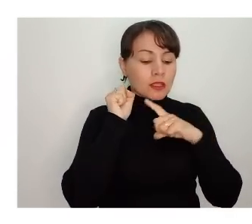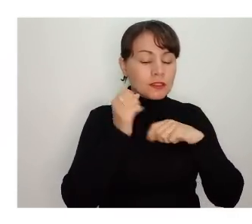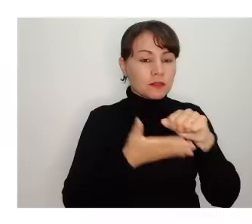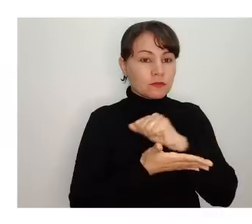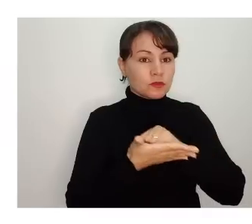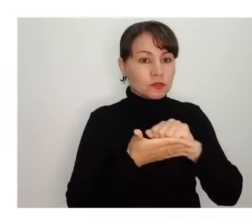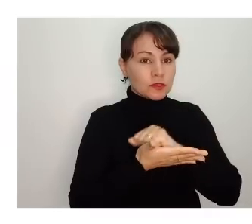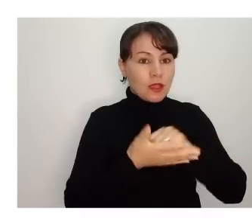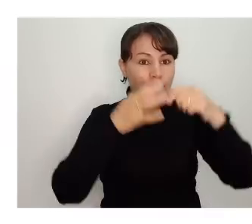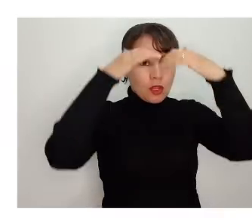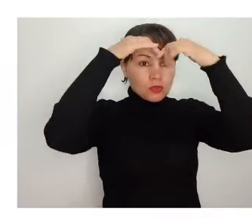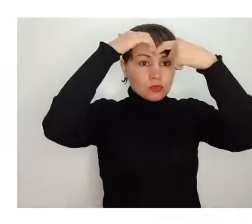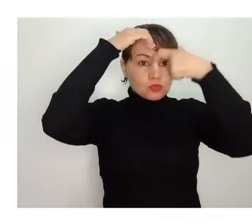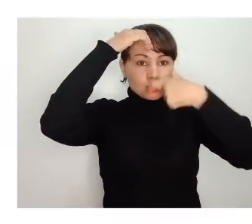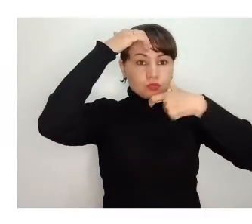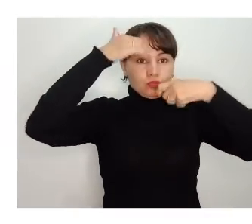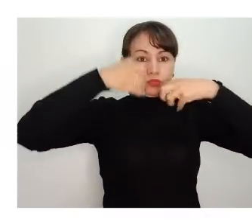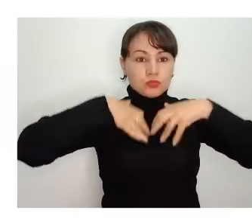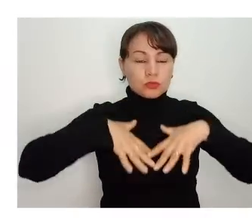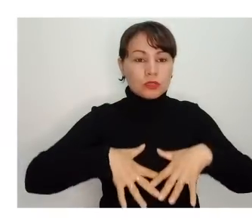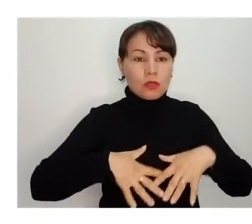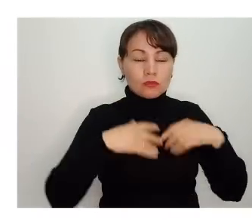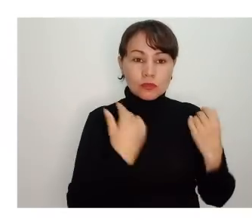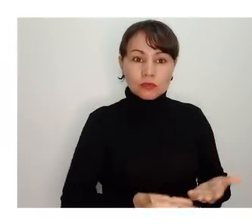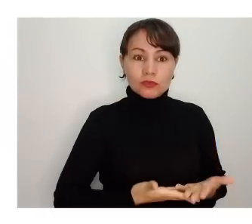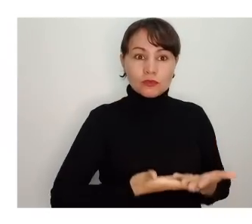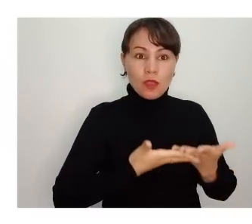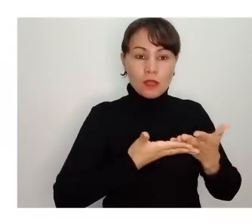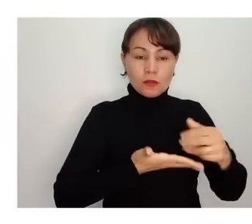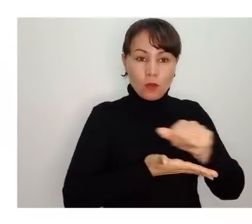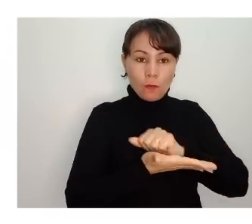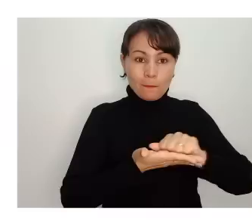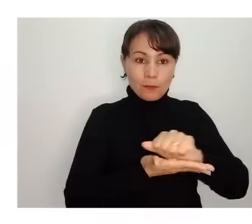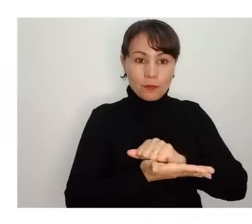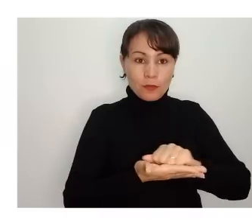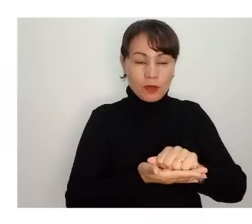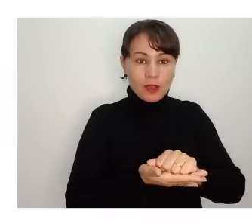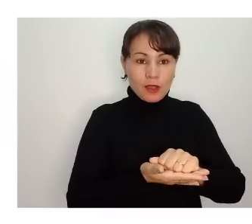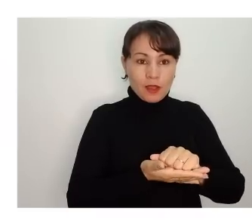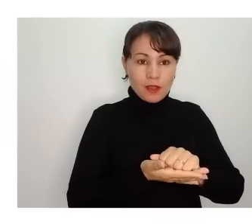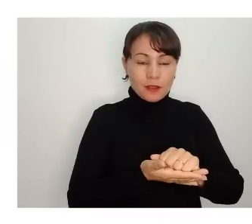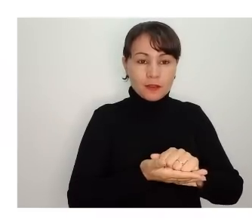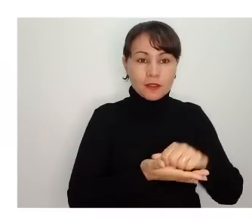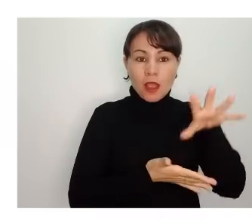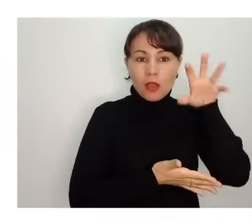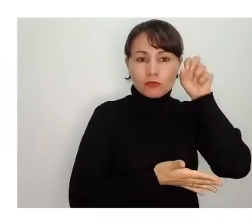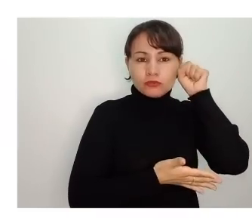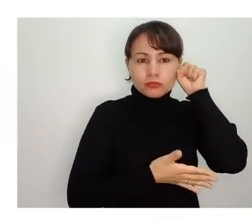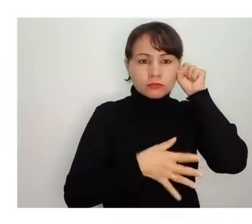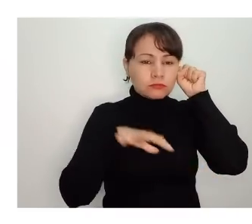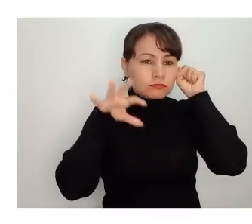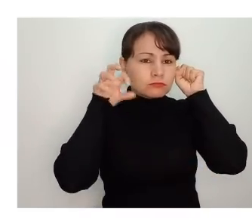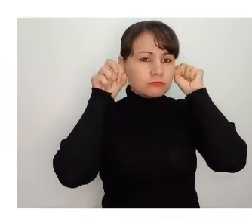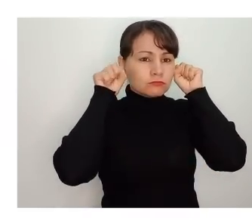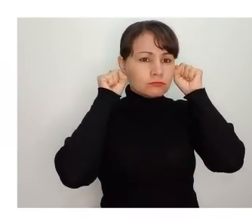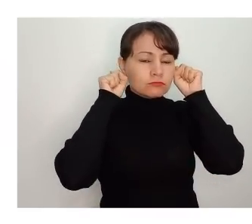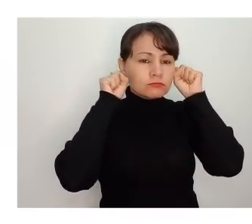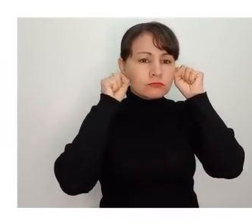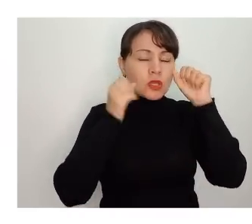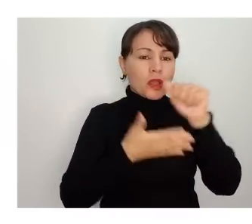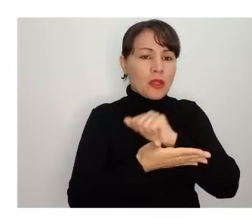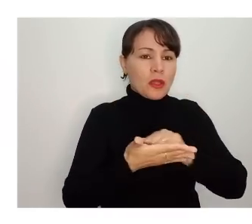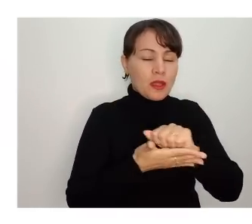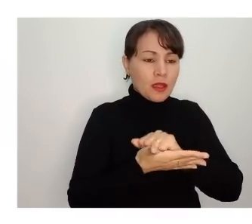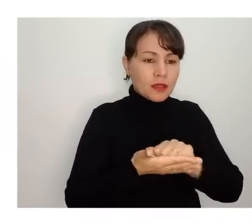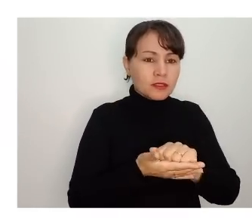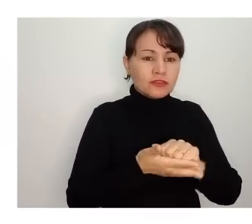temos áreas do sistema nervoso central que são ativadas, como áreas do córtex auditivo primário,